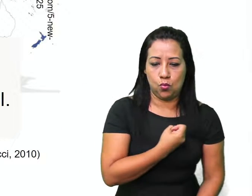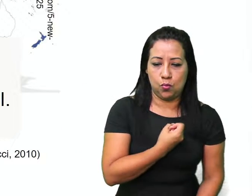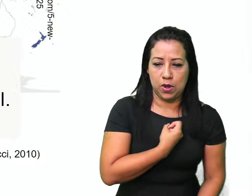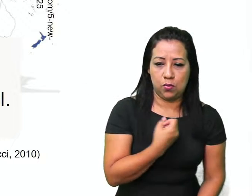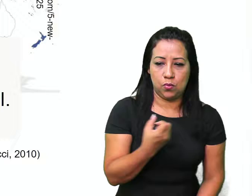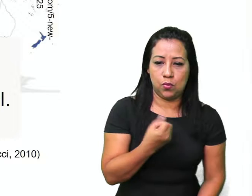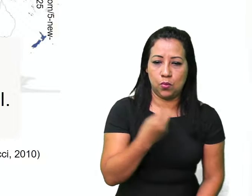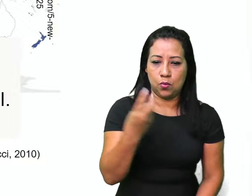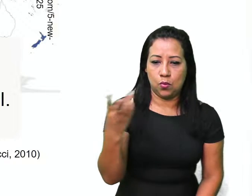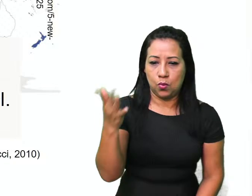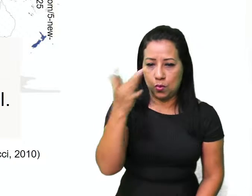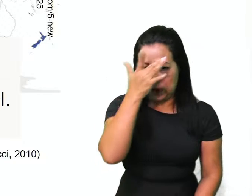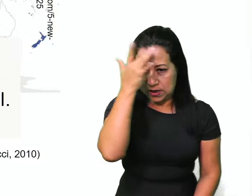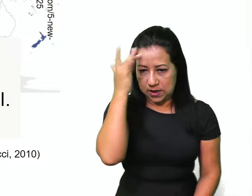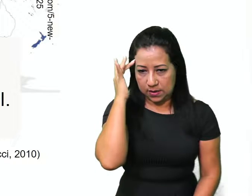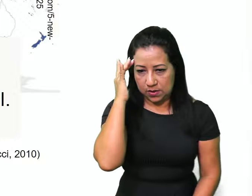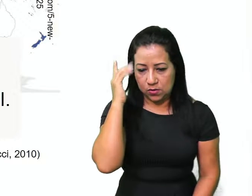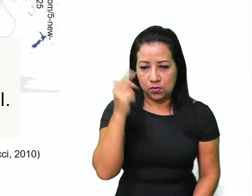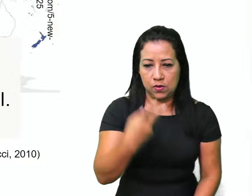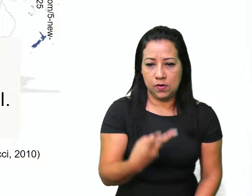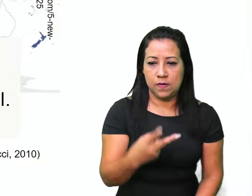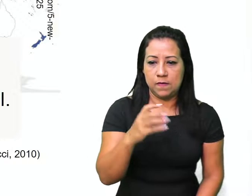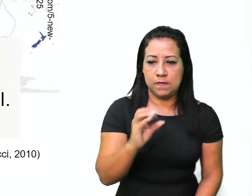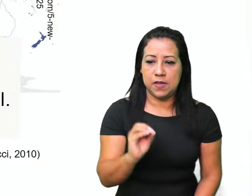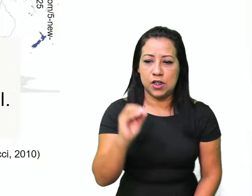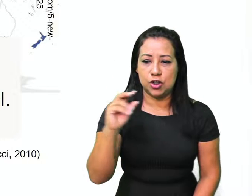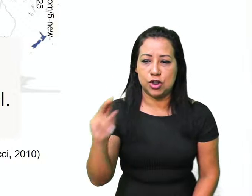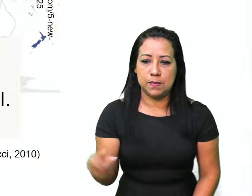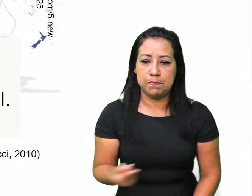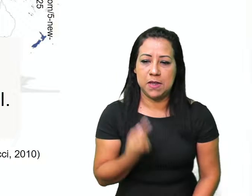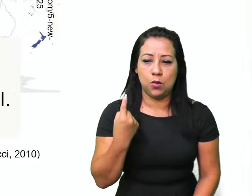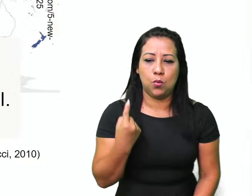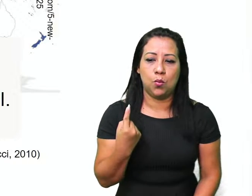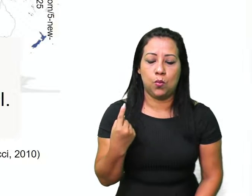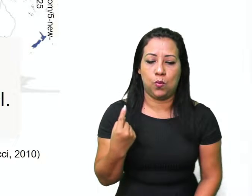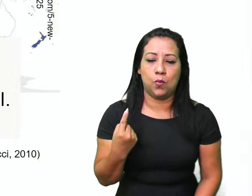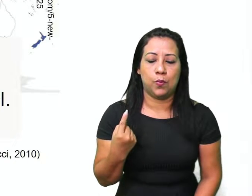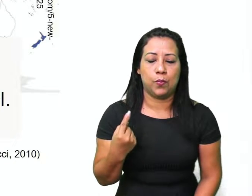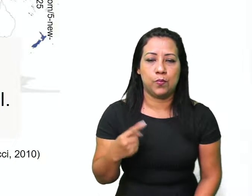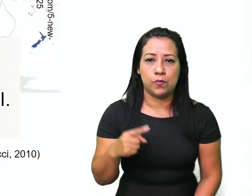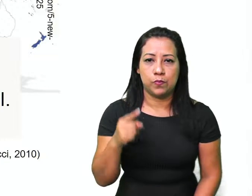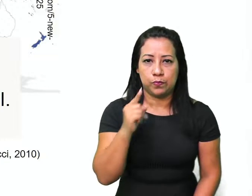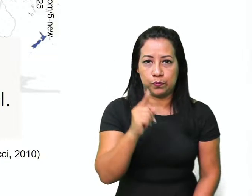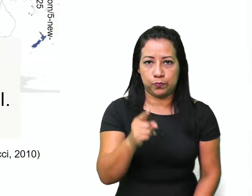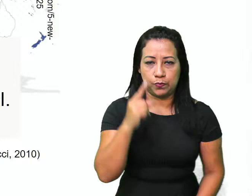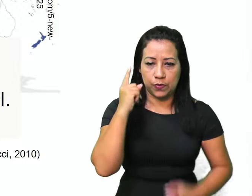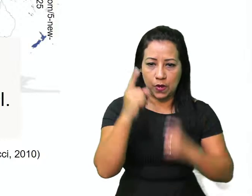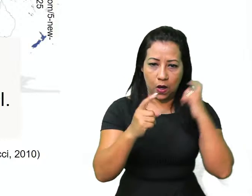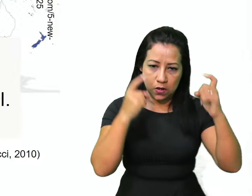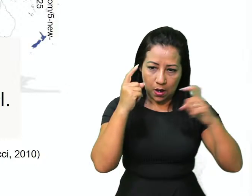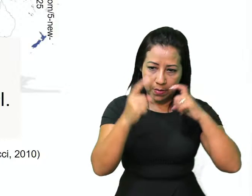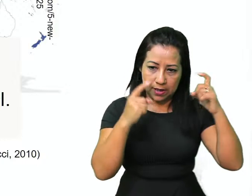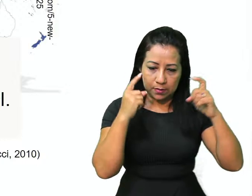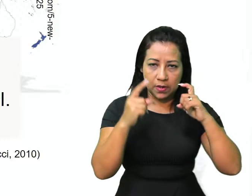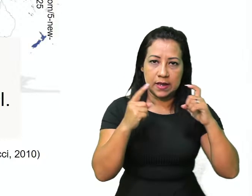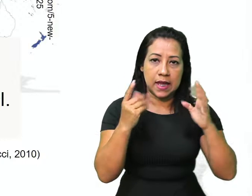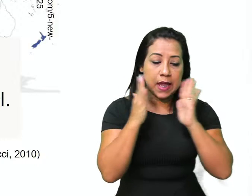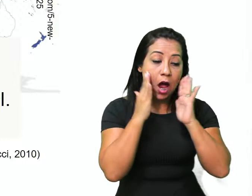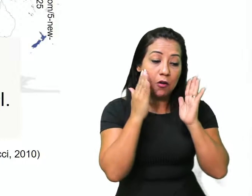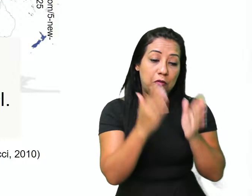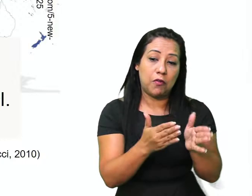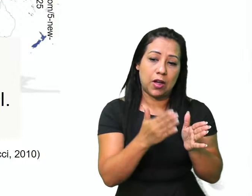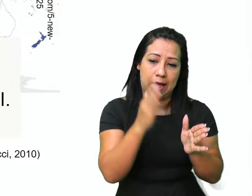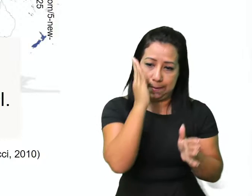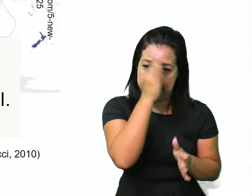com mais de 10 milhões de habitantes. Portanto, nós vamos estar muito preocupados com a questão Brasil.